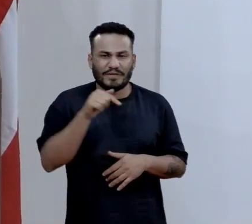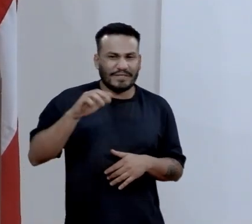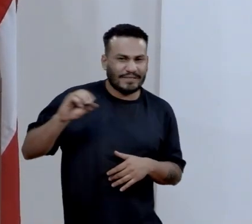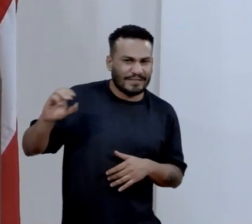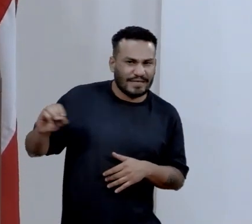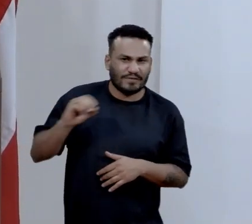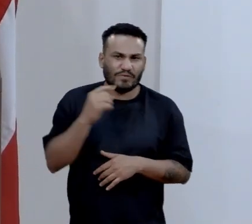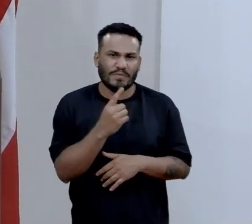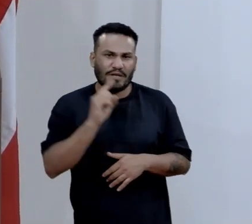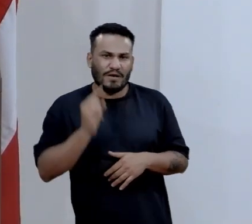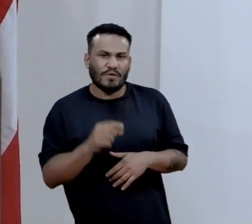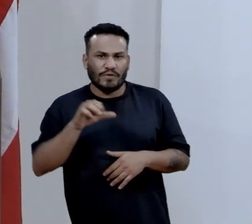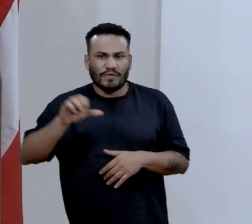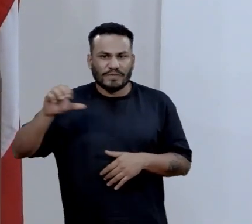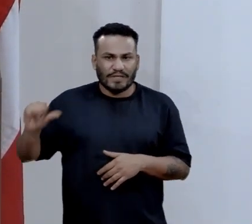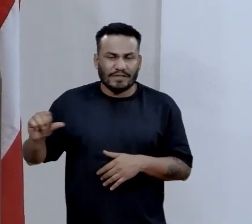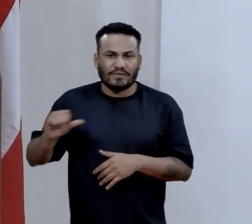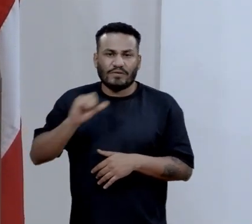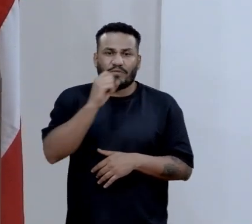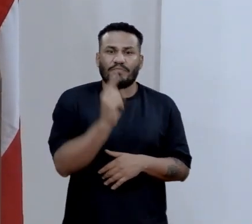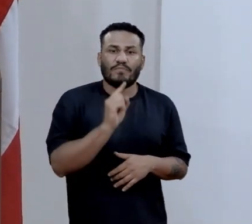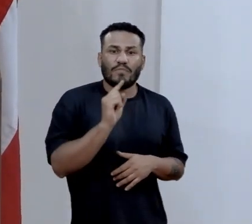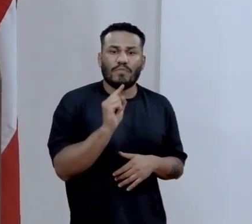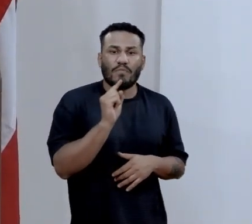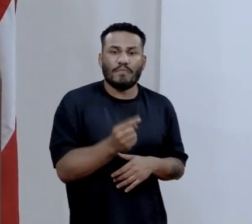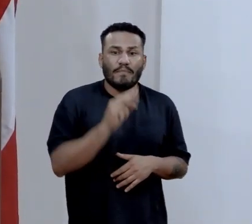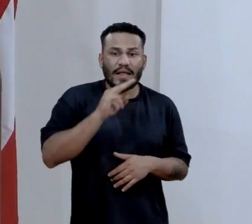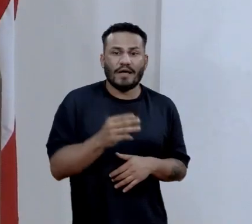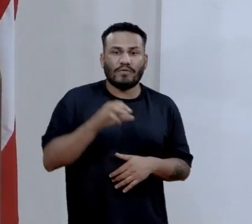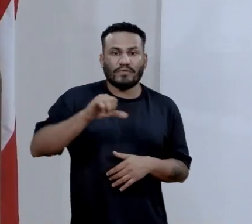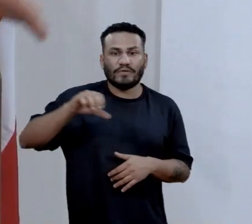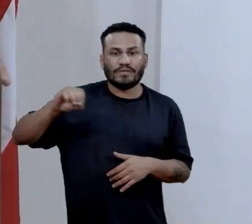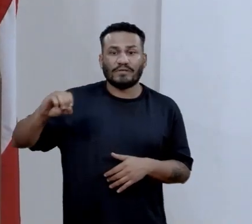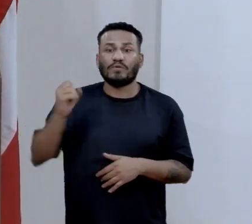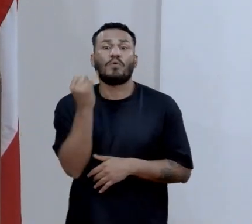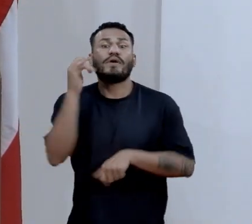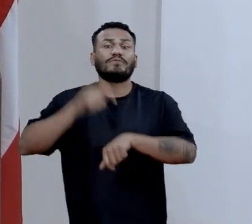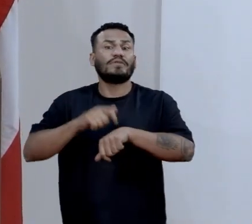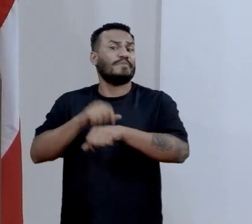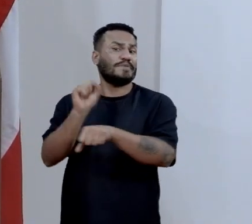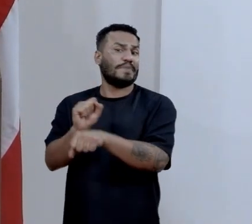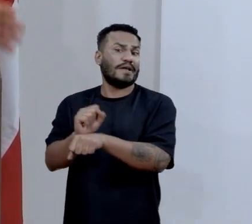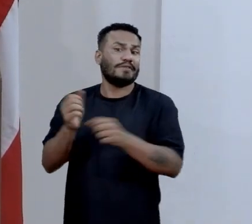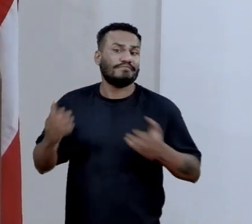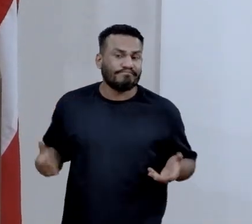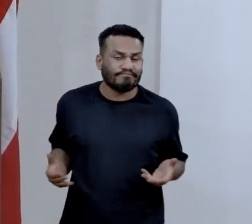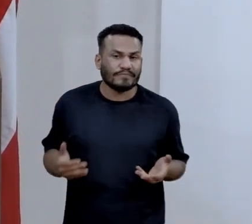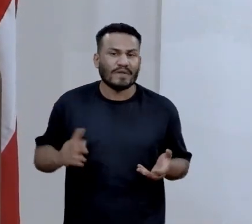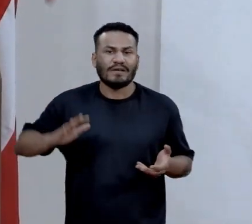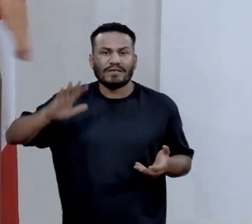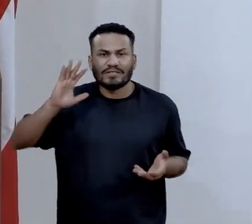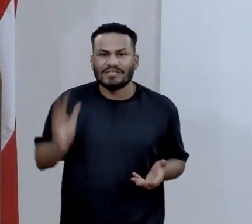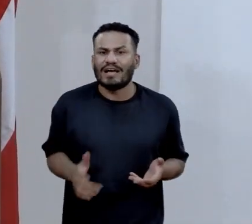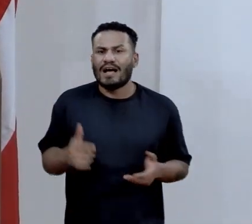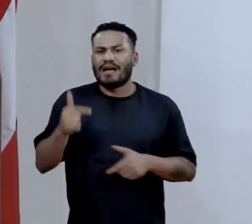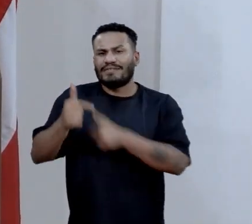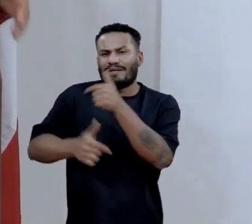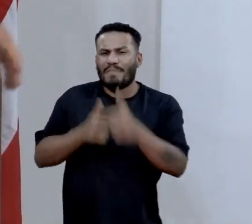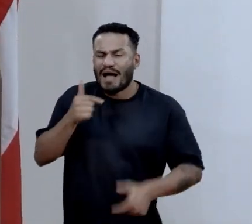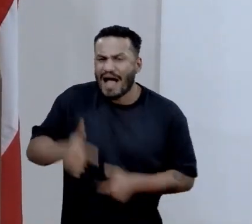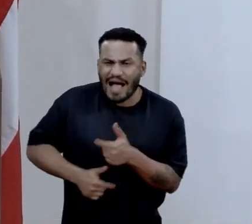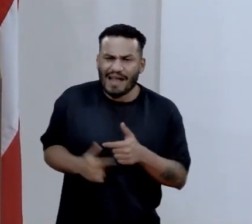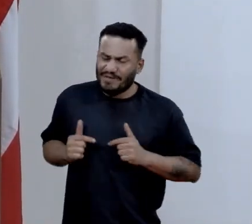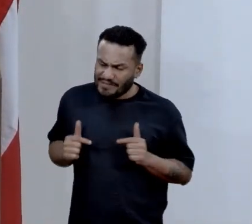1.700.000, 1.900.000, a gente foi lá e conseguiu, por exemplo, 1.800.000, show. Mas olha quanto tempo nós estamos esperando. Era para ter saído já a hora de serviço, era para ter